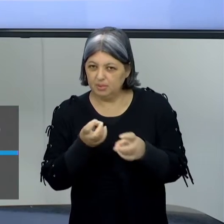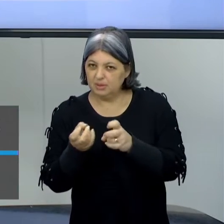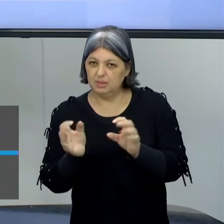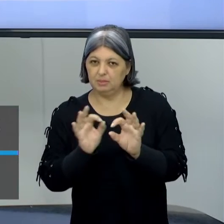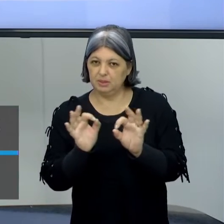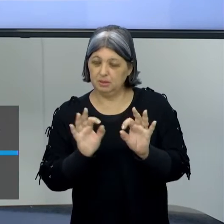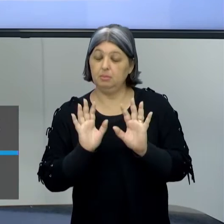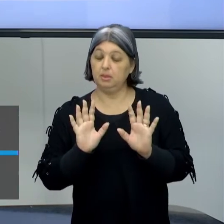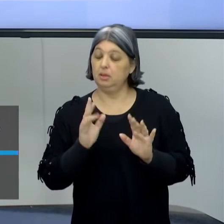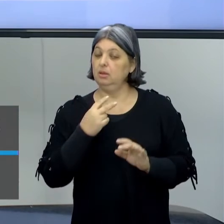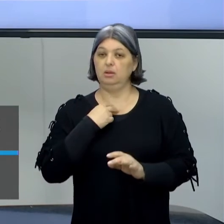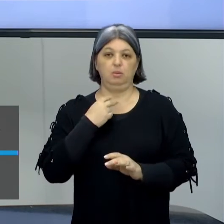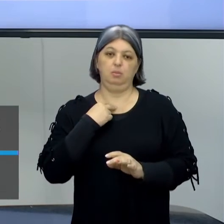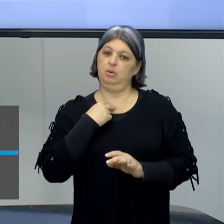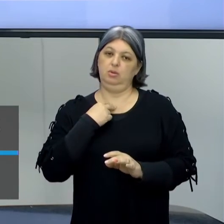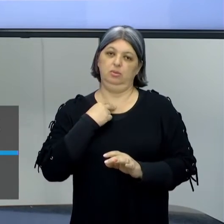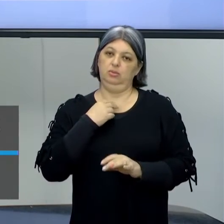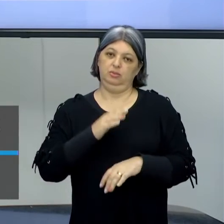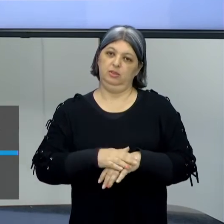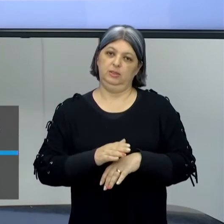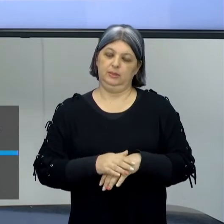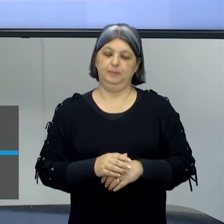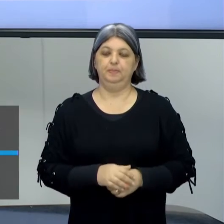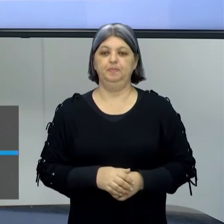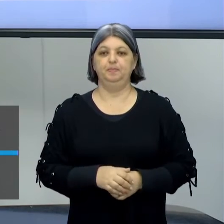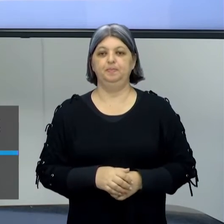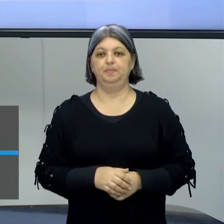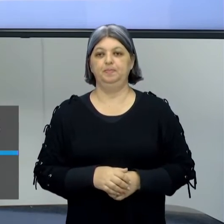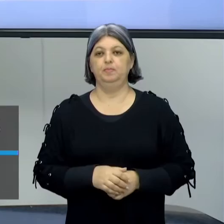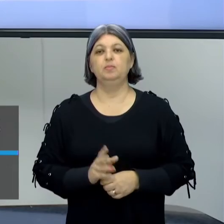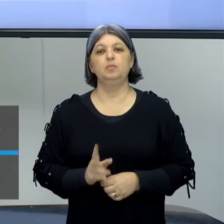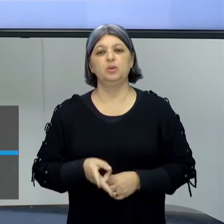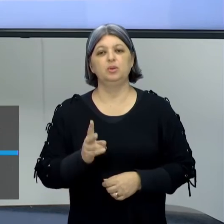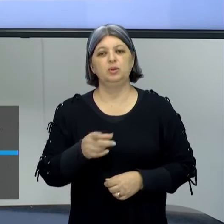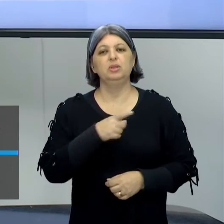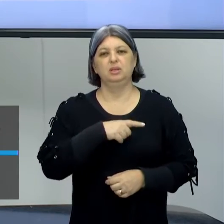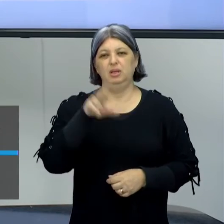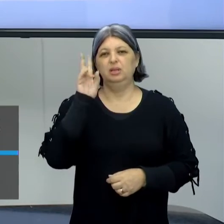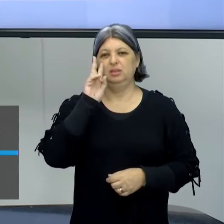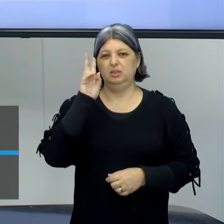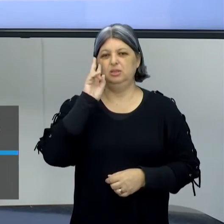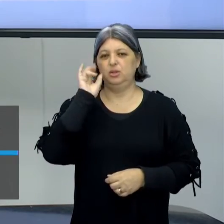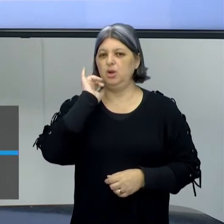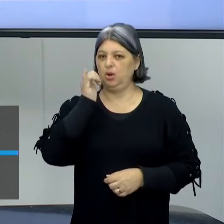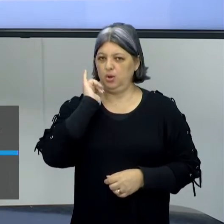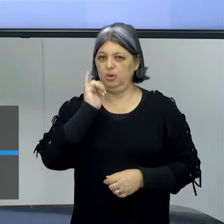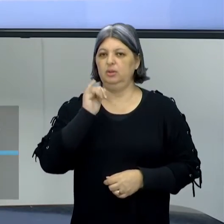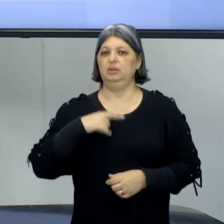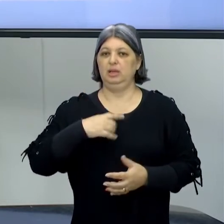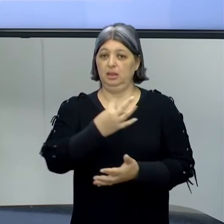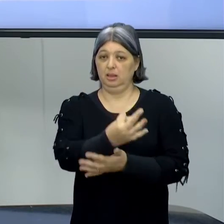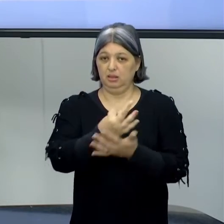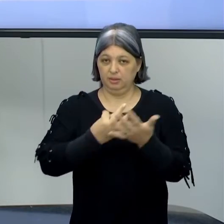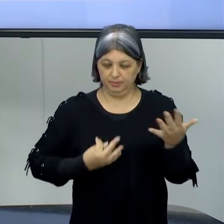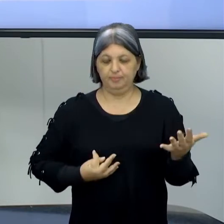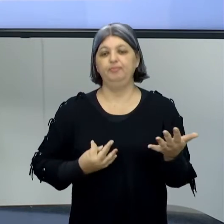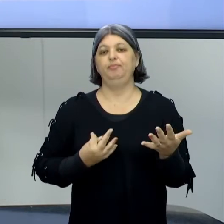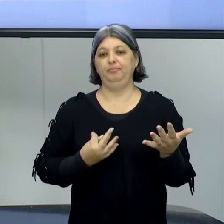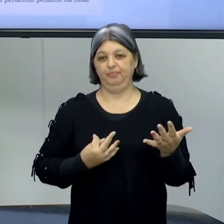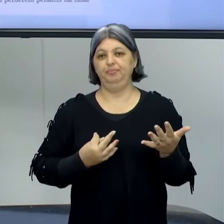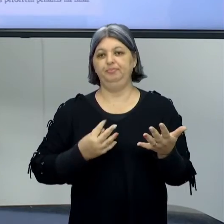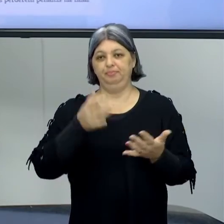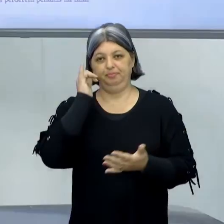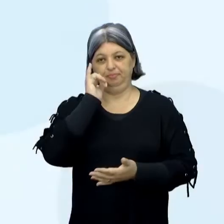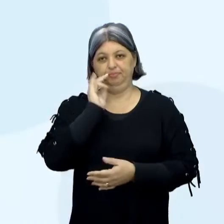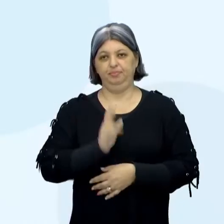ser permitidas, ok? Vamos continuar aqui. Temos história, é isso. Temos texto, temos histórias para contar.